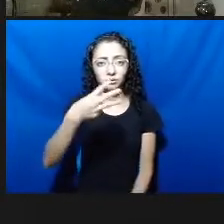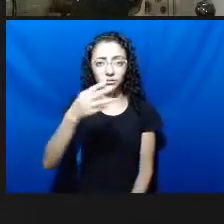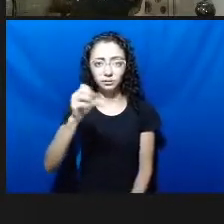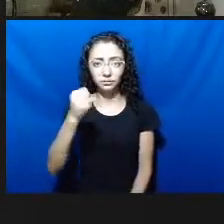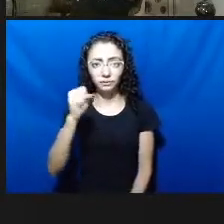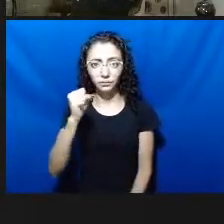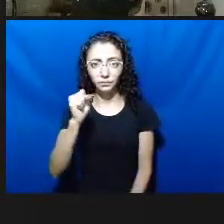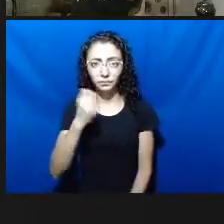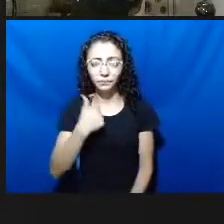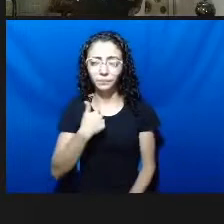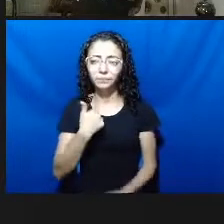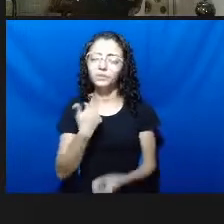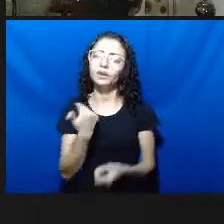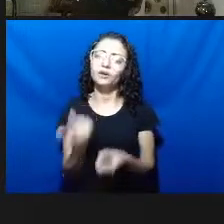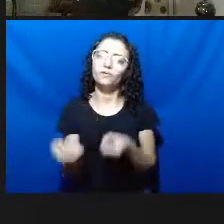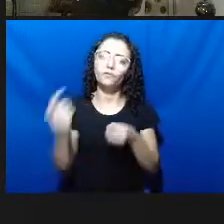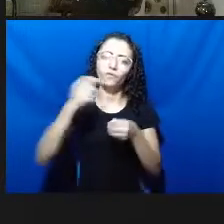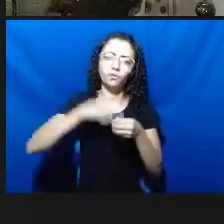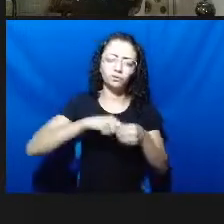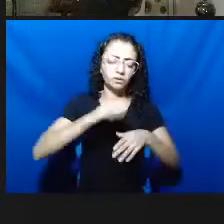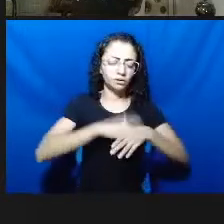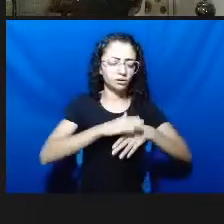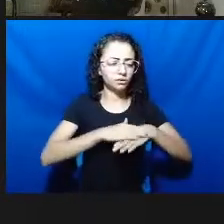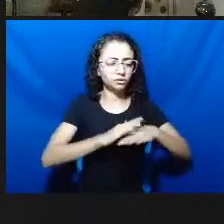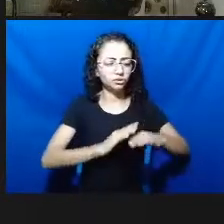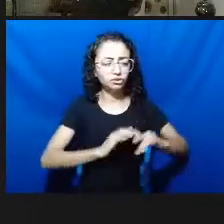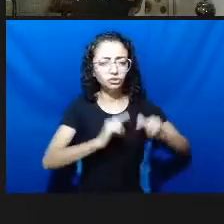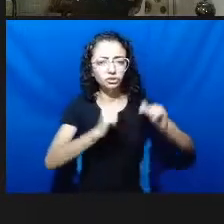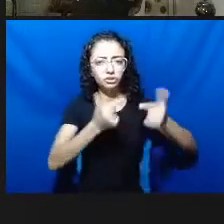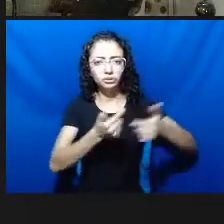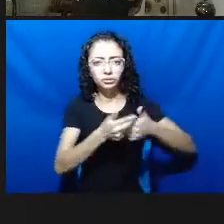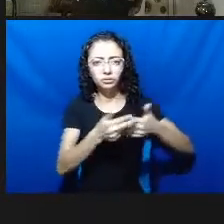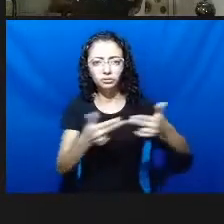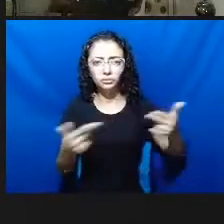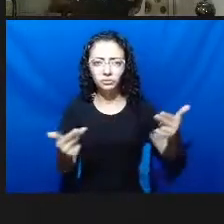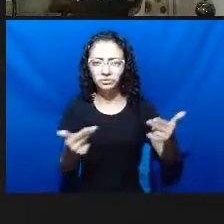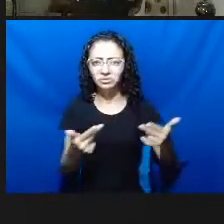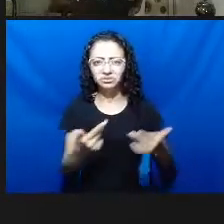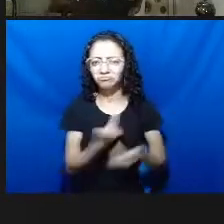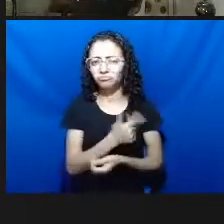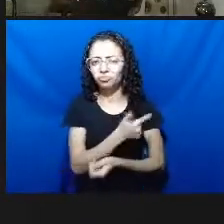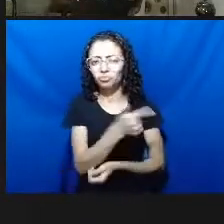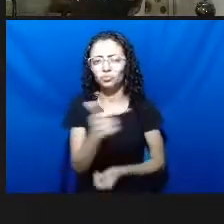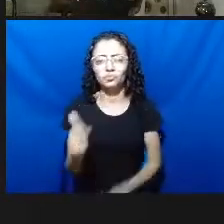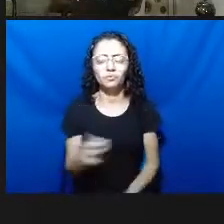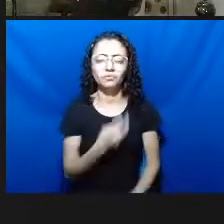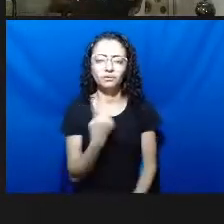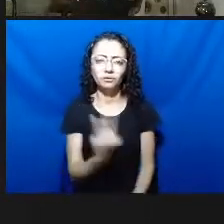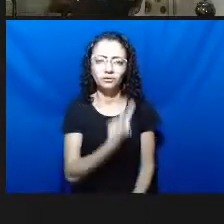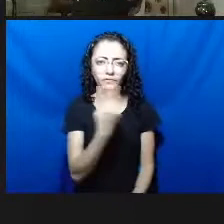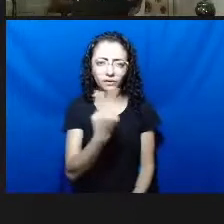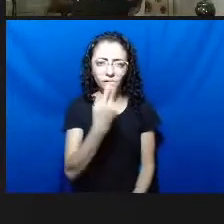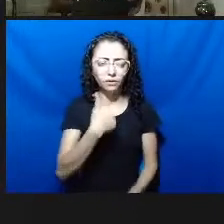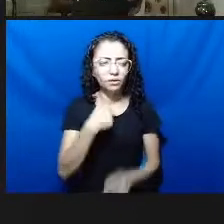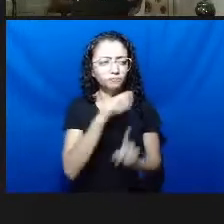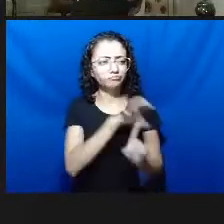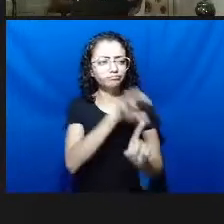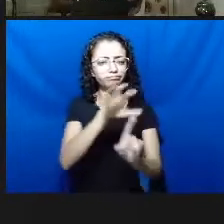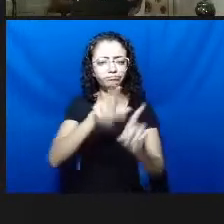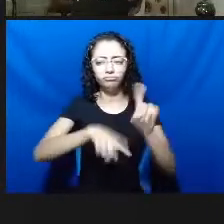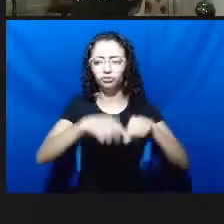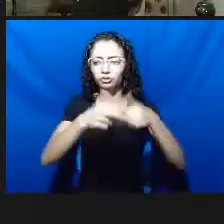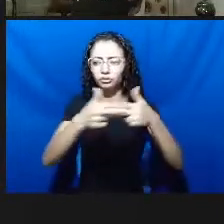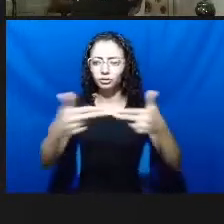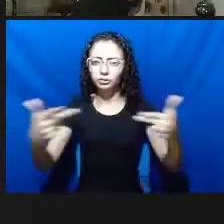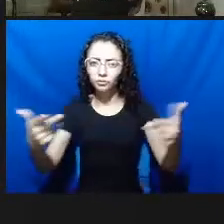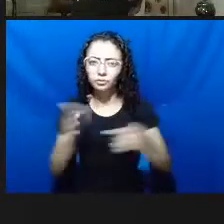Voltariam os gestos das dores inúteis, percutindo nas coisas o estrondo do tempo. Mas a